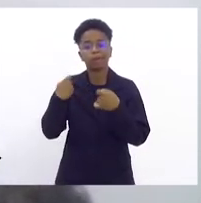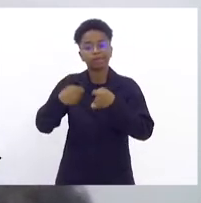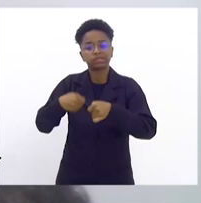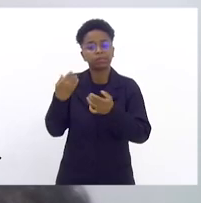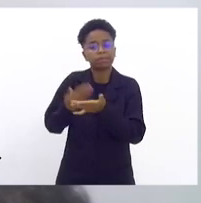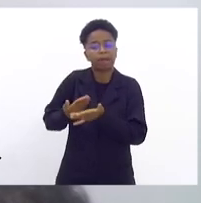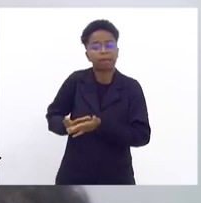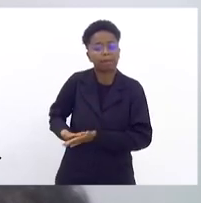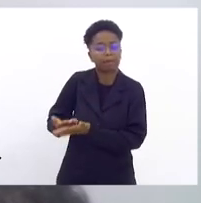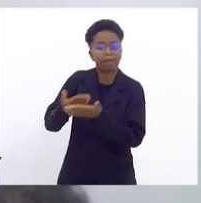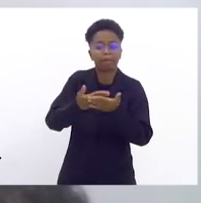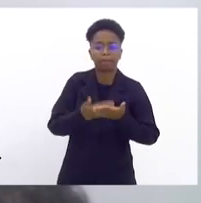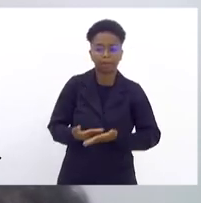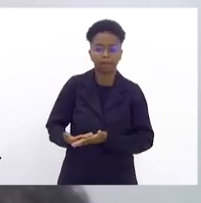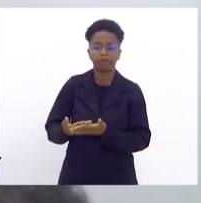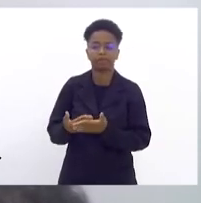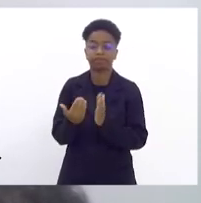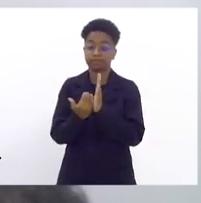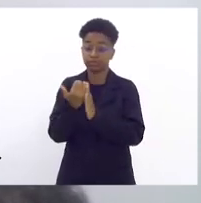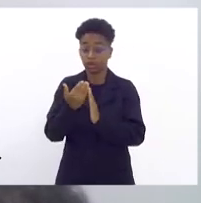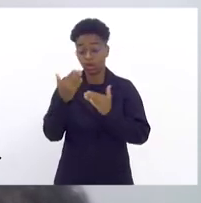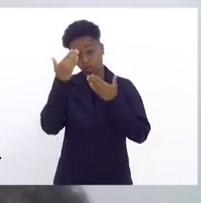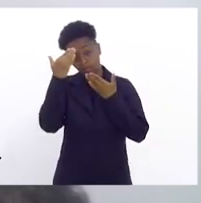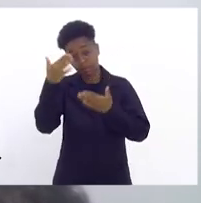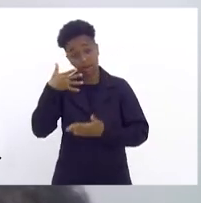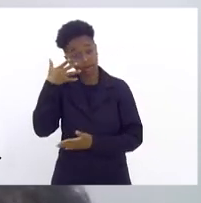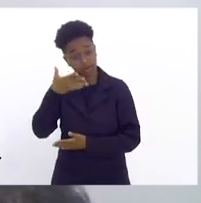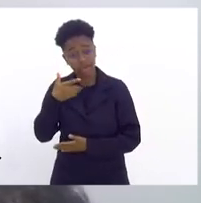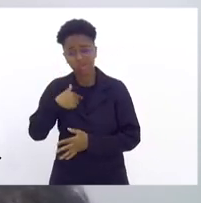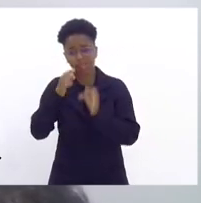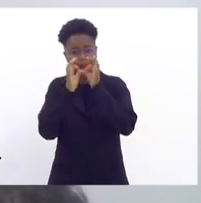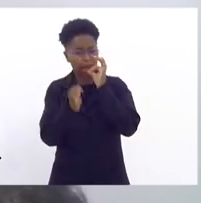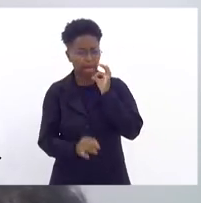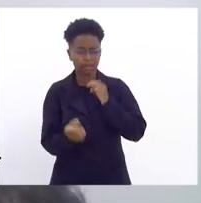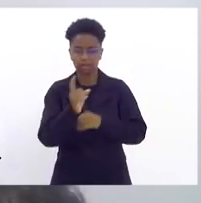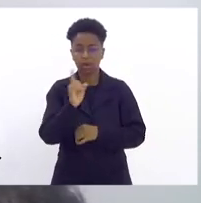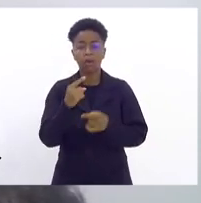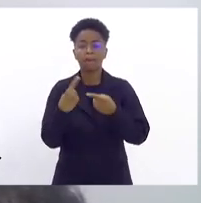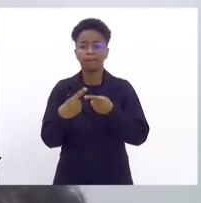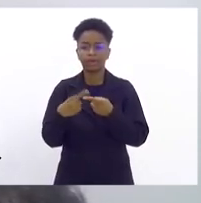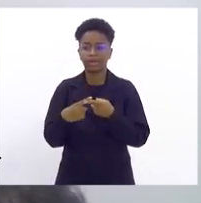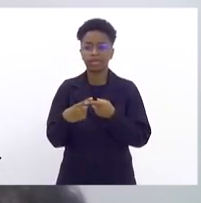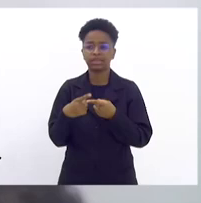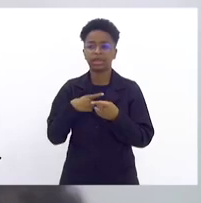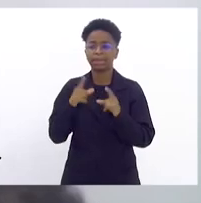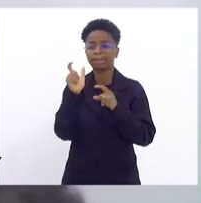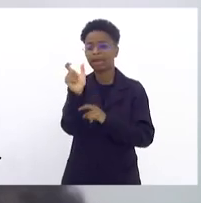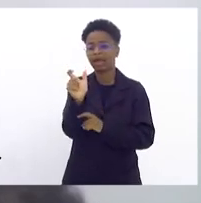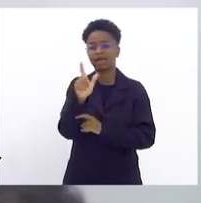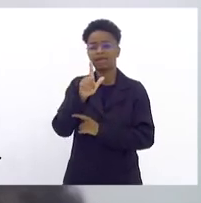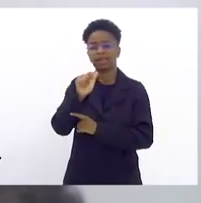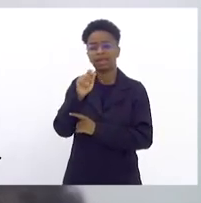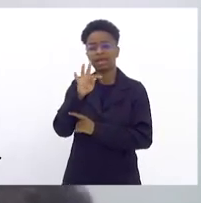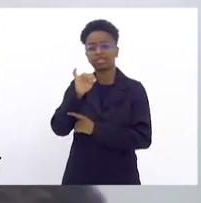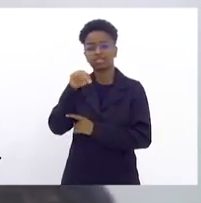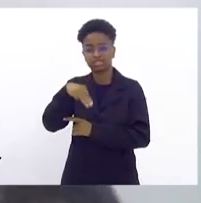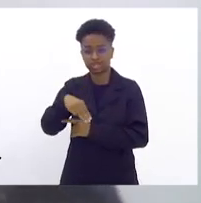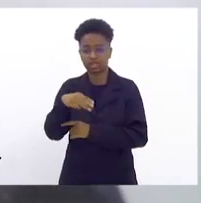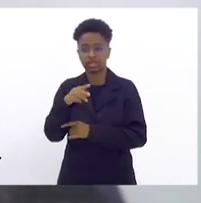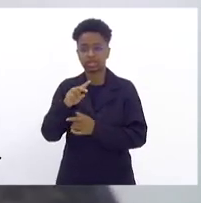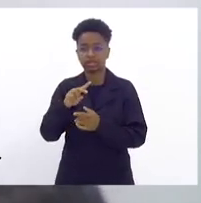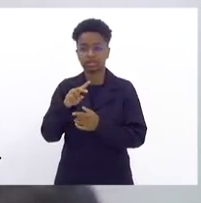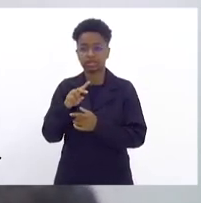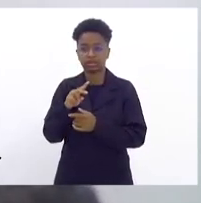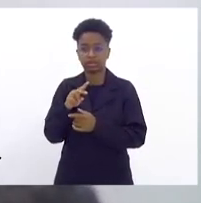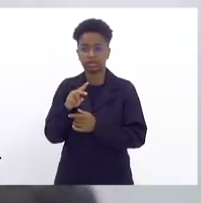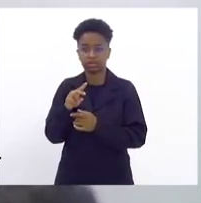que é muita agradeço a palavra agradeço não vou falar muito não porque tem uma palavra em latim que diz este Breves